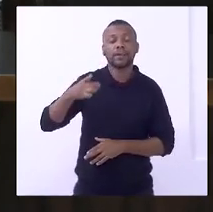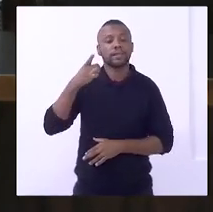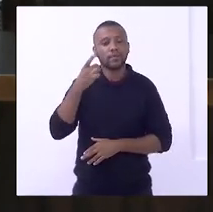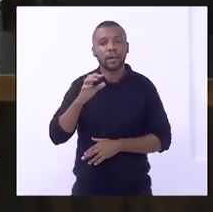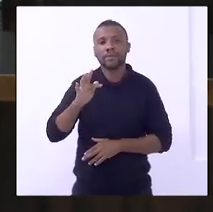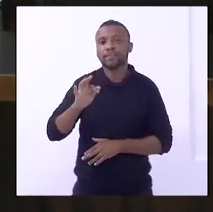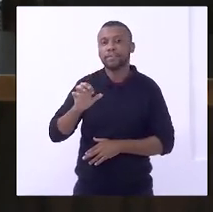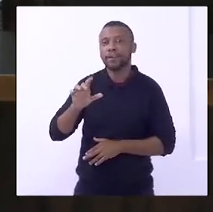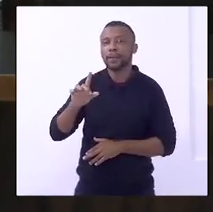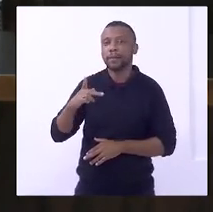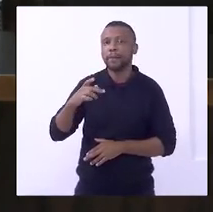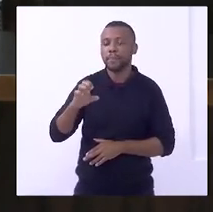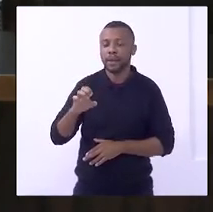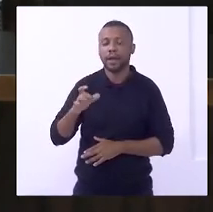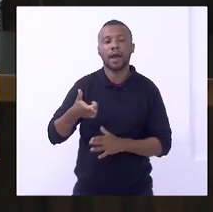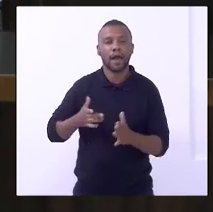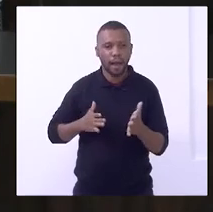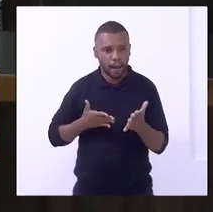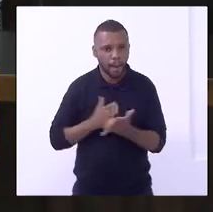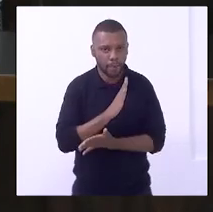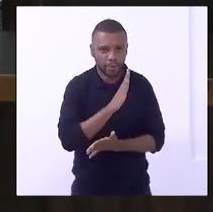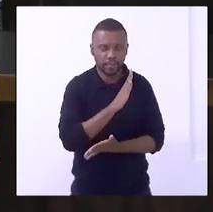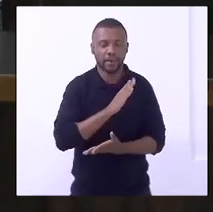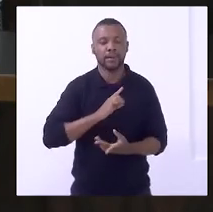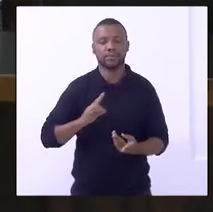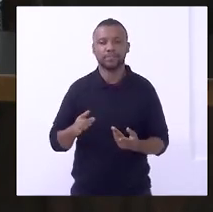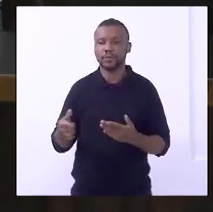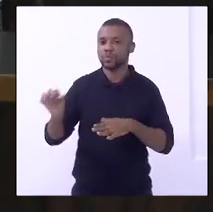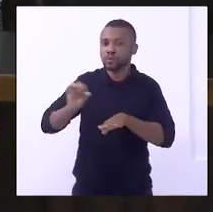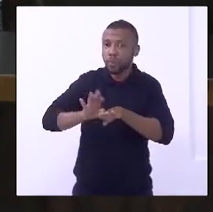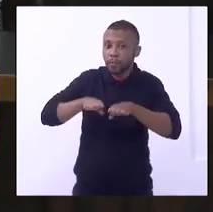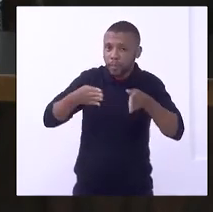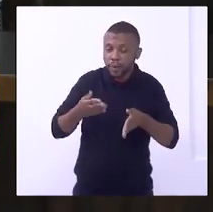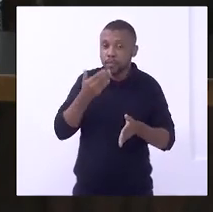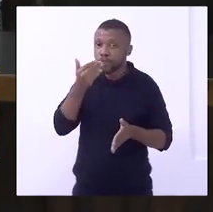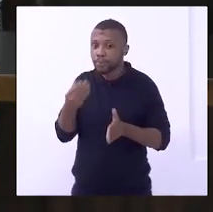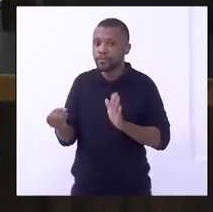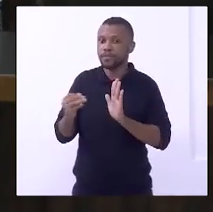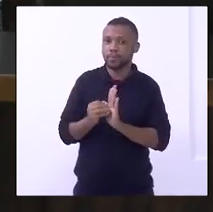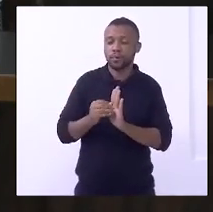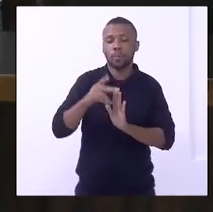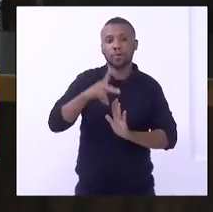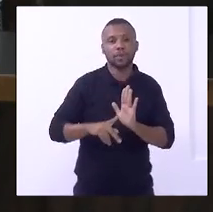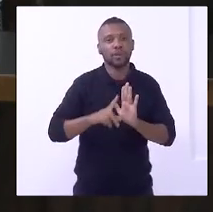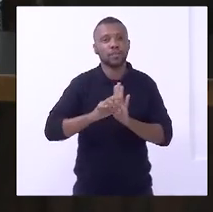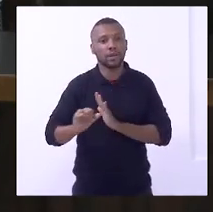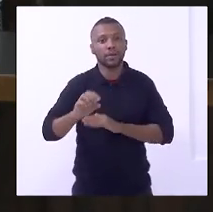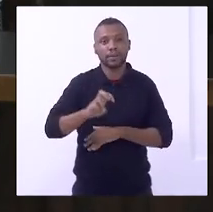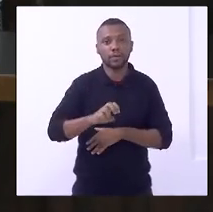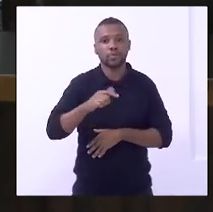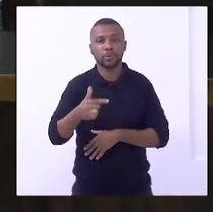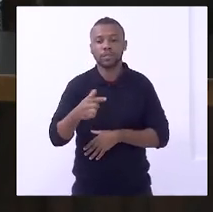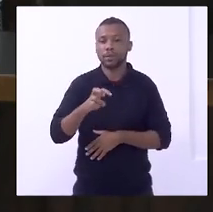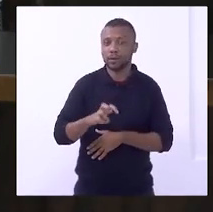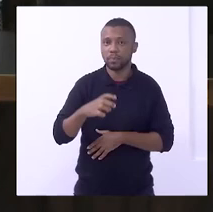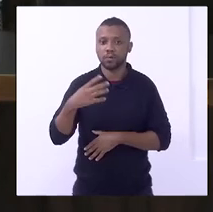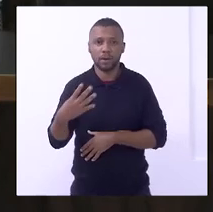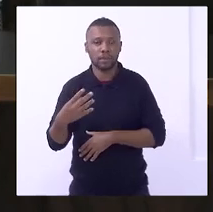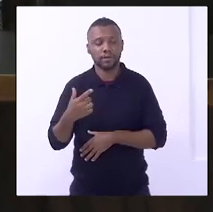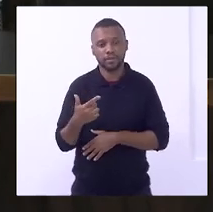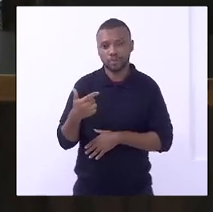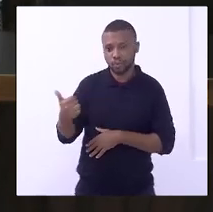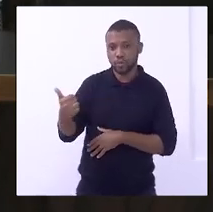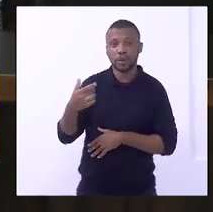aprovam, permaneçam como estão. Aprovado. Há sobre a mesa a inclusão na ordem do dia do projeto 5254 de 21, da deputada